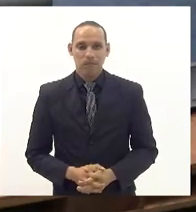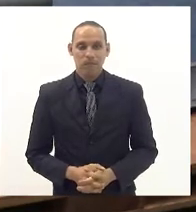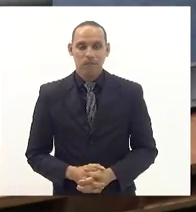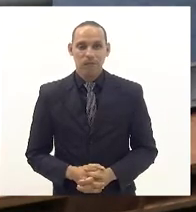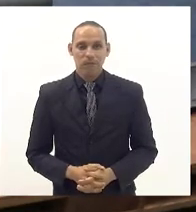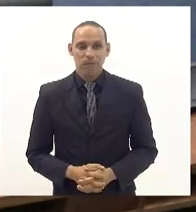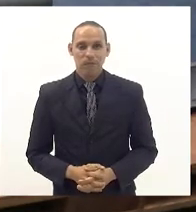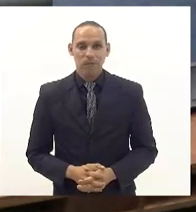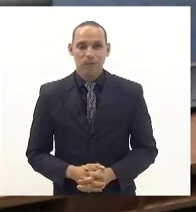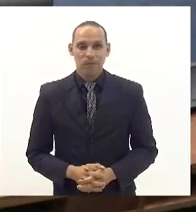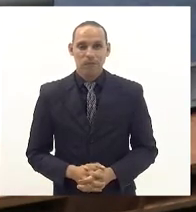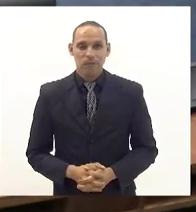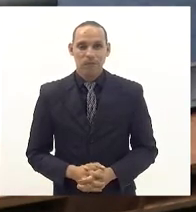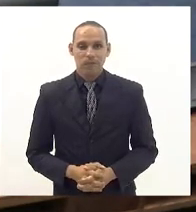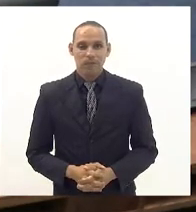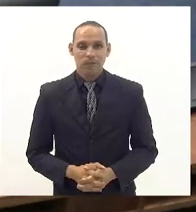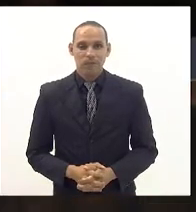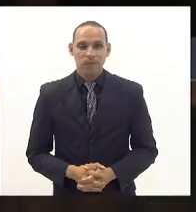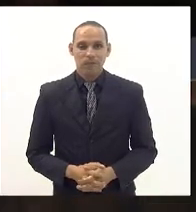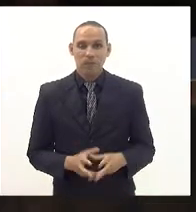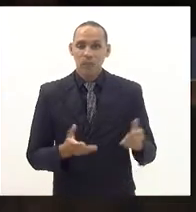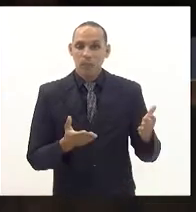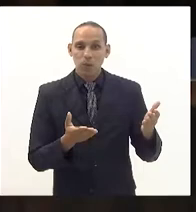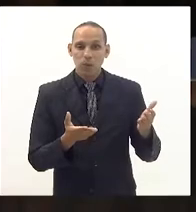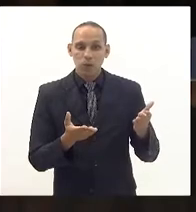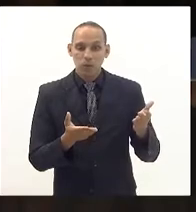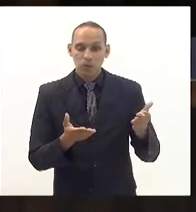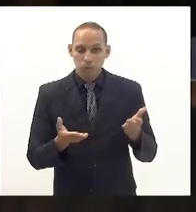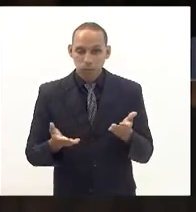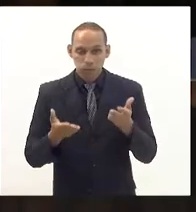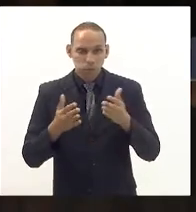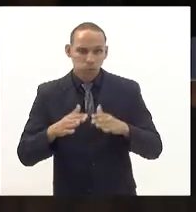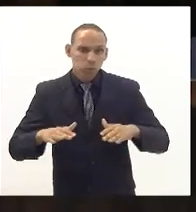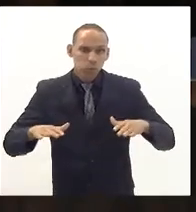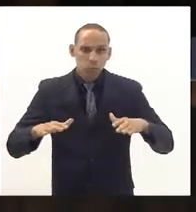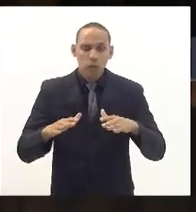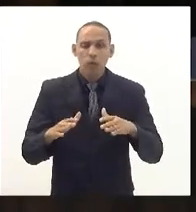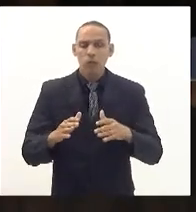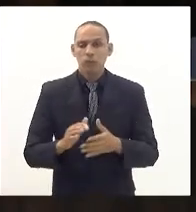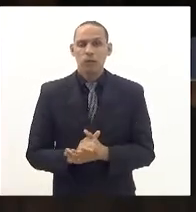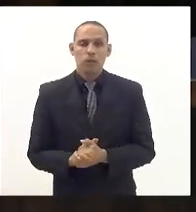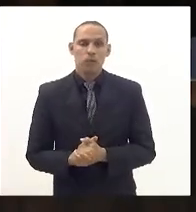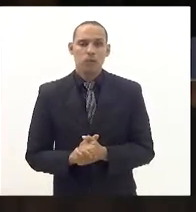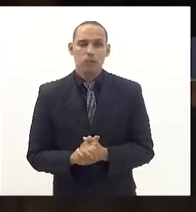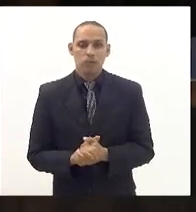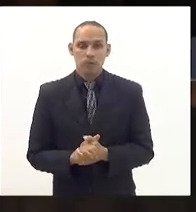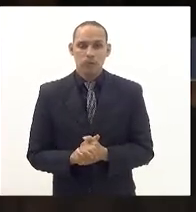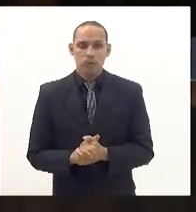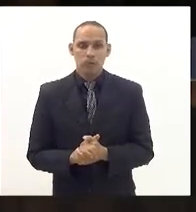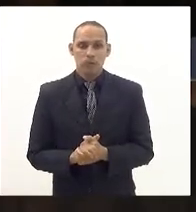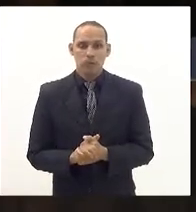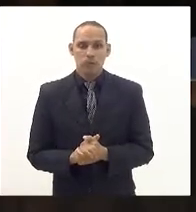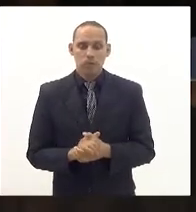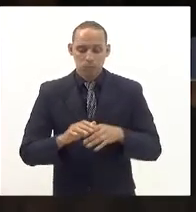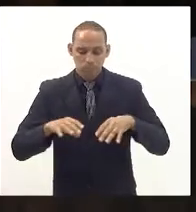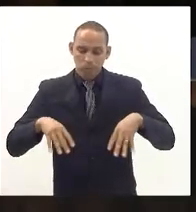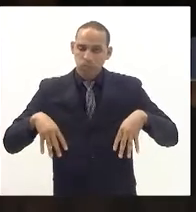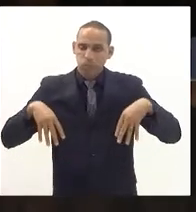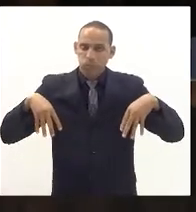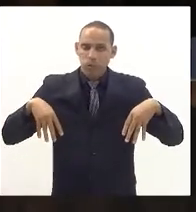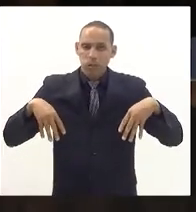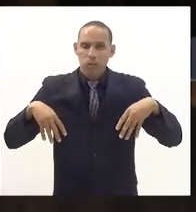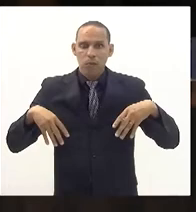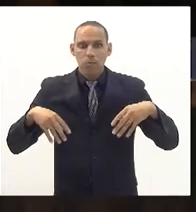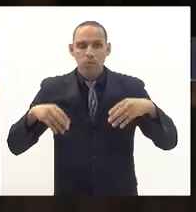eu convido a todos para que possamos imposição de